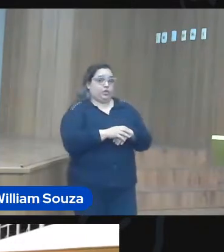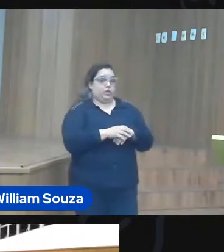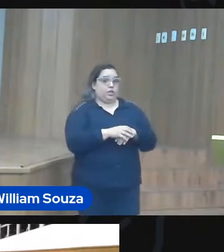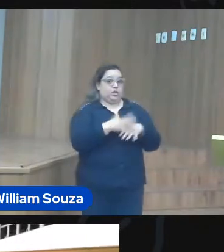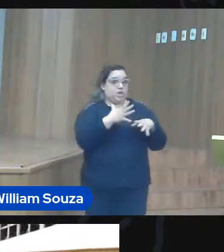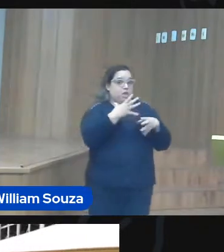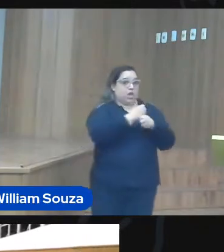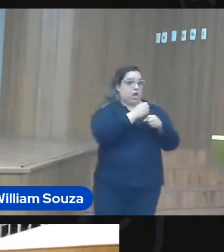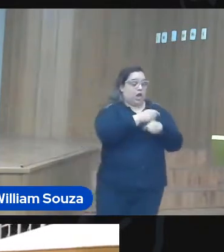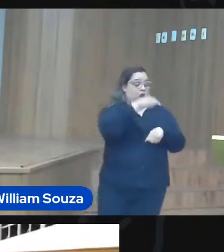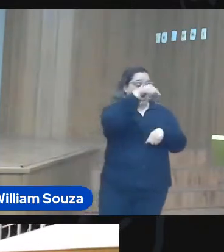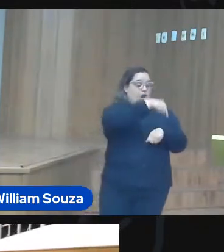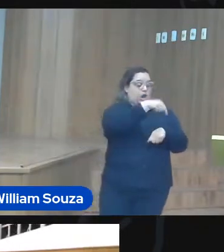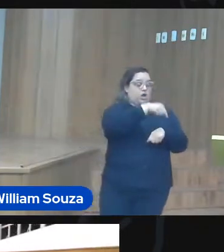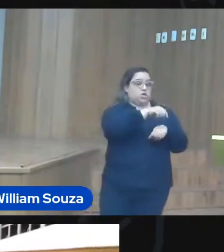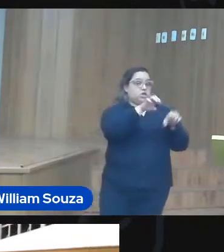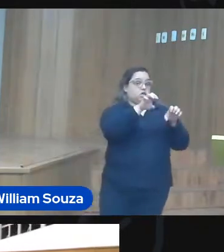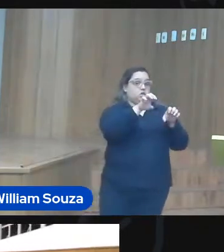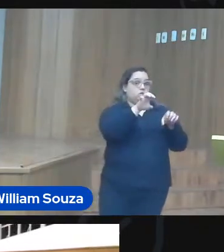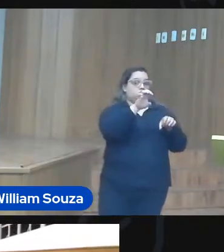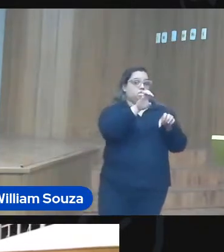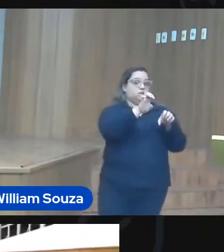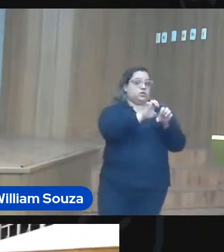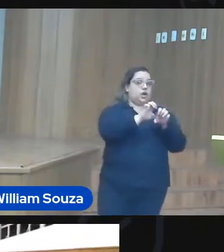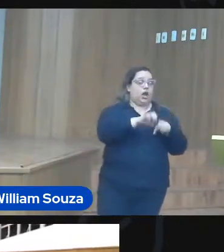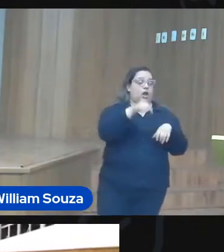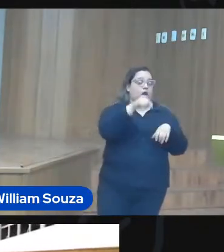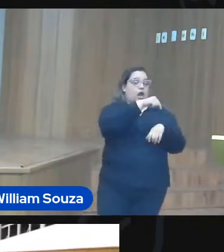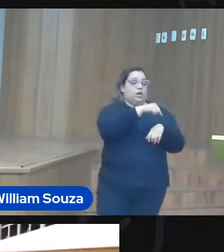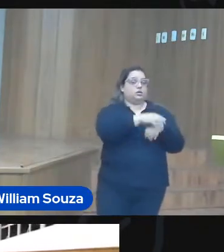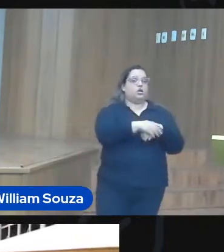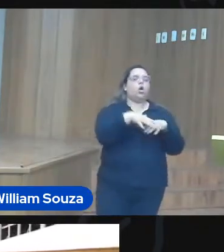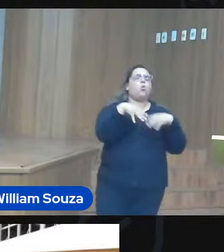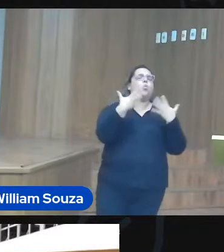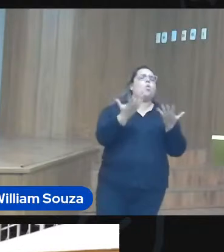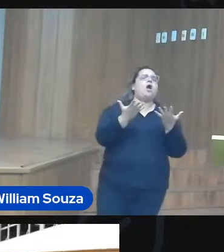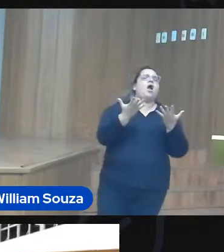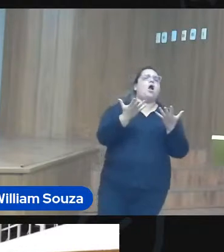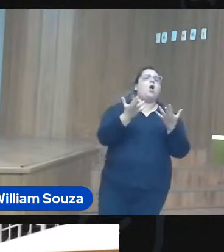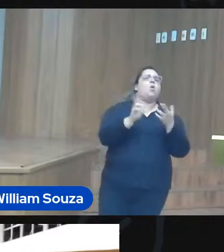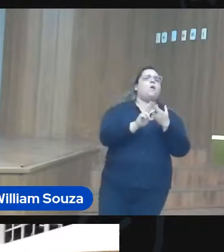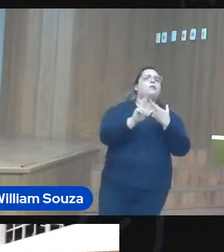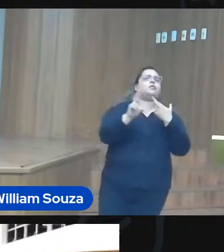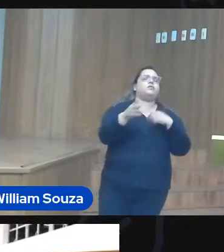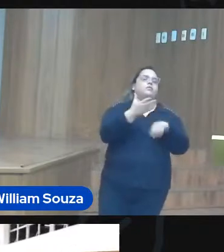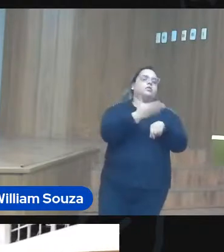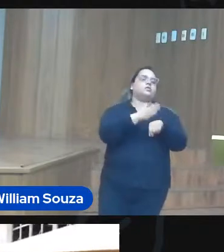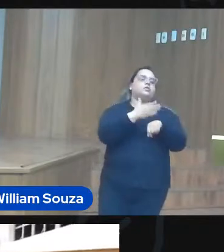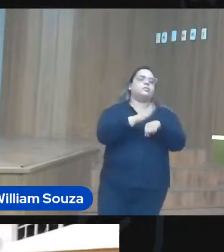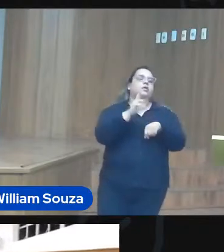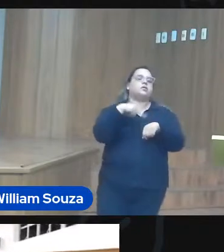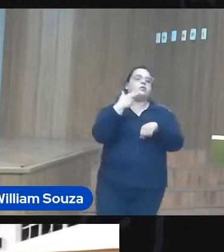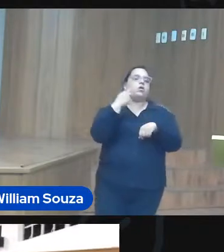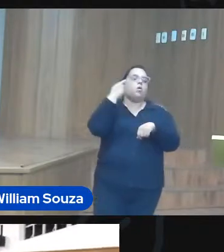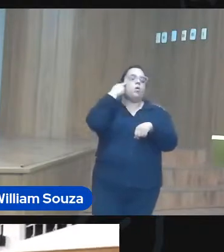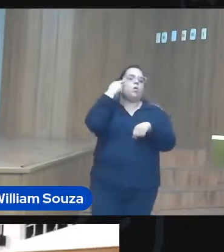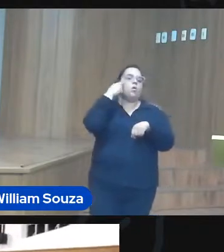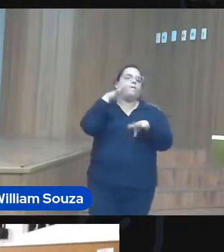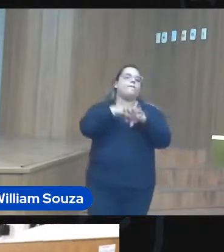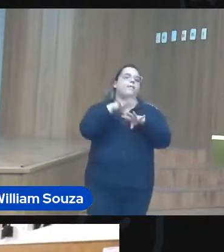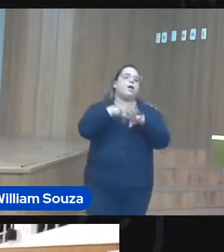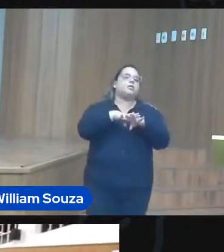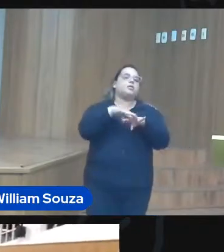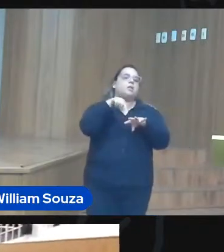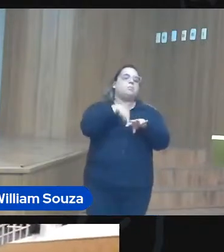aqui. Quer dizer, qual é a diferença na prática de considerarmos a matemática uma ciência